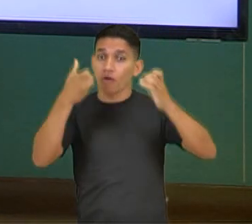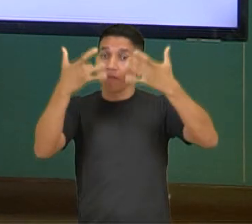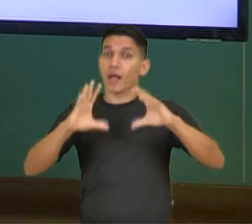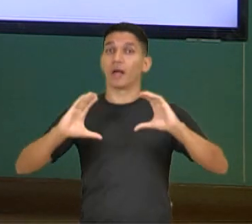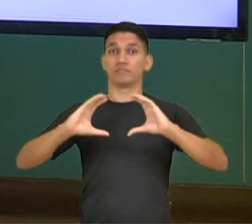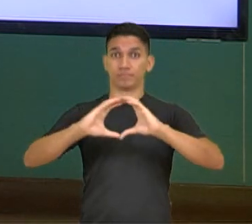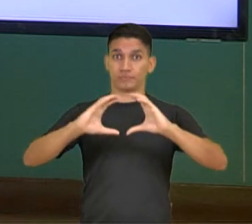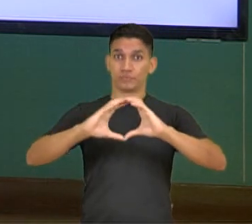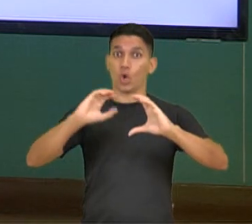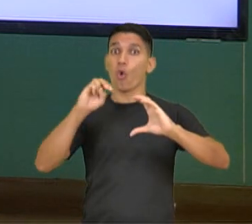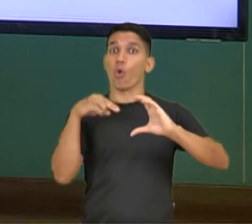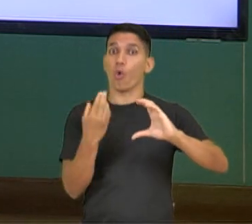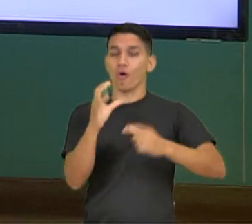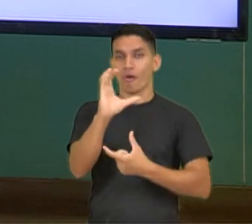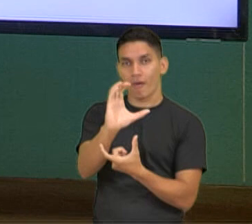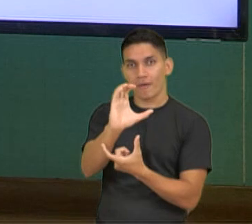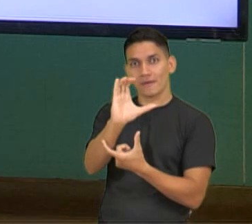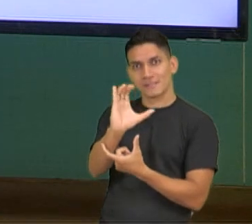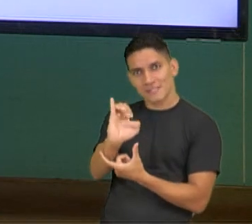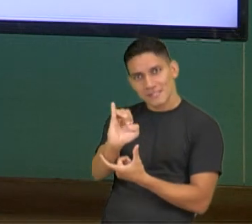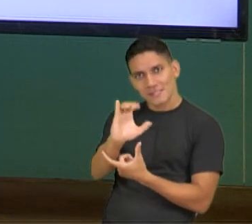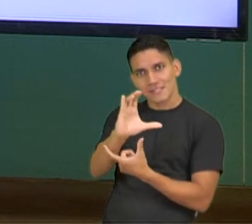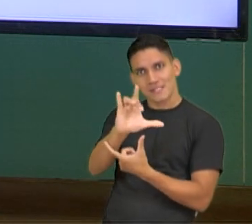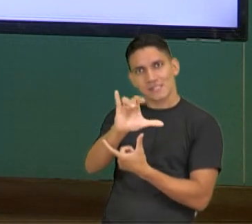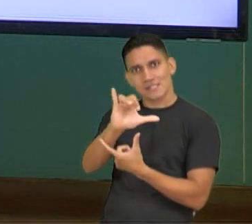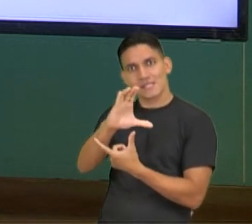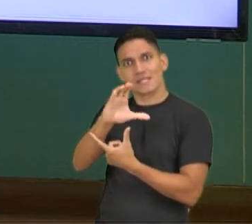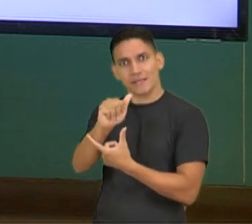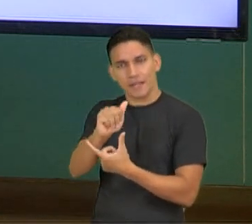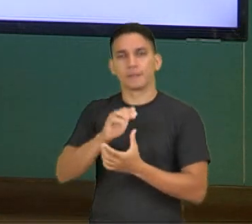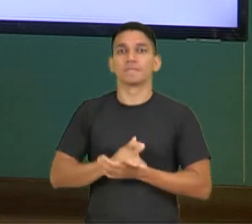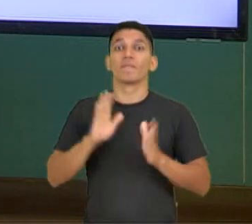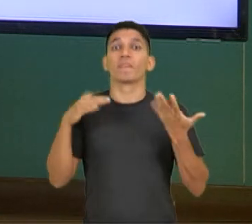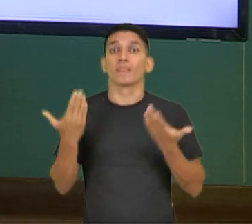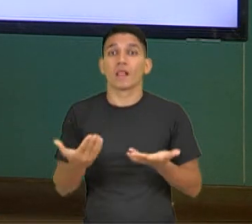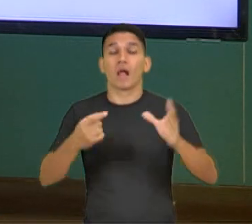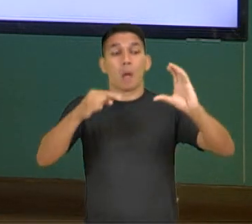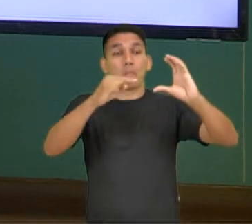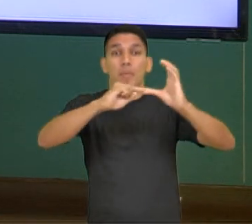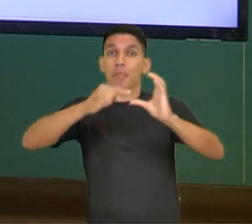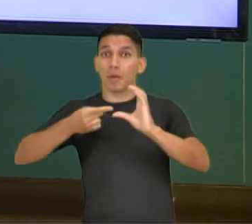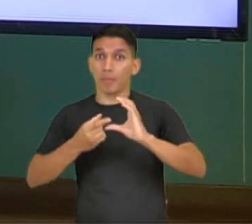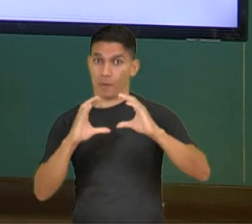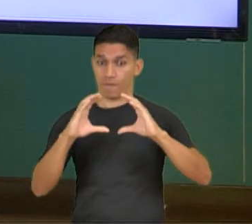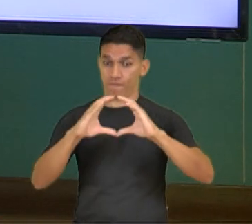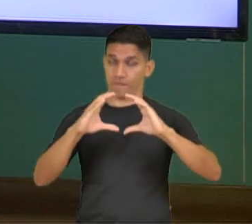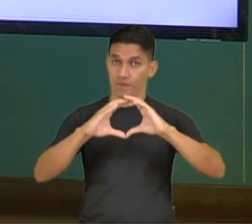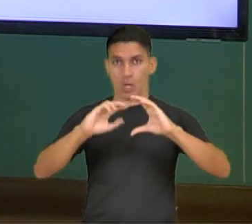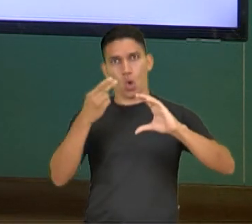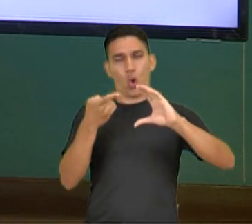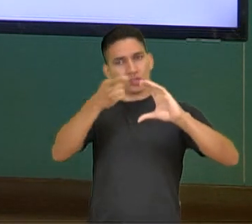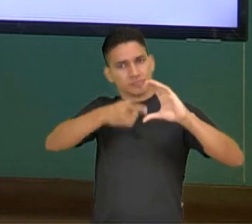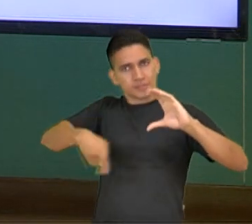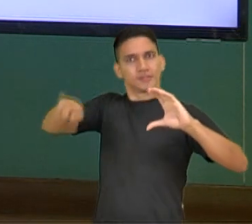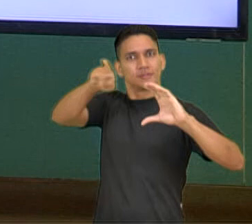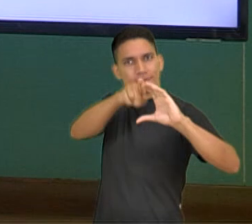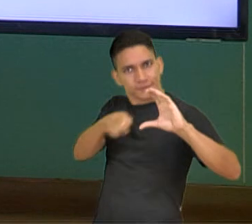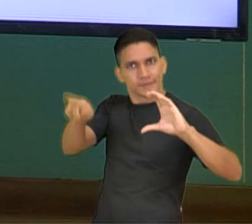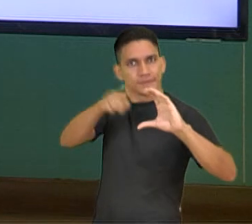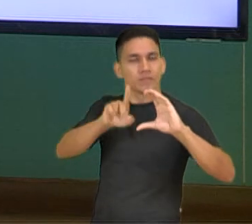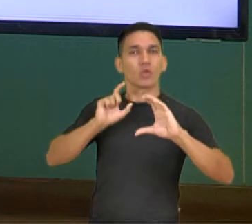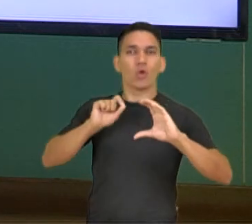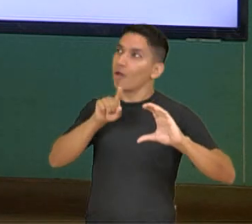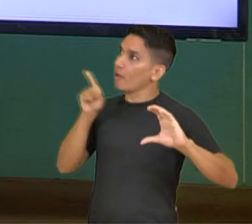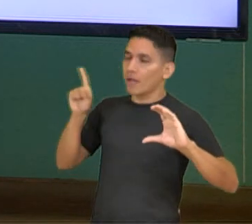fechada ou cíclicas. E as cadeias carbônicas fechadas ou cíclicas, elas